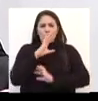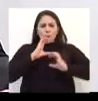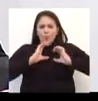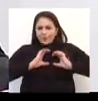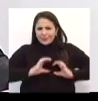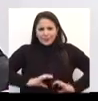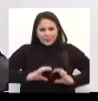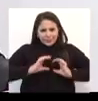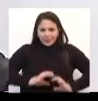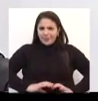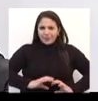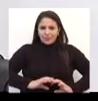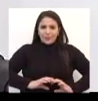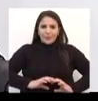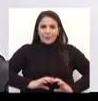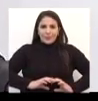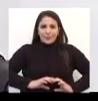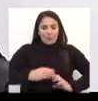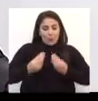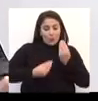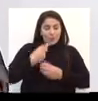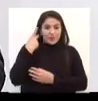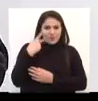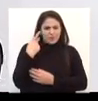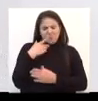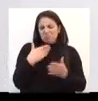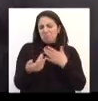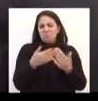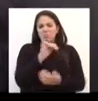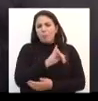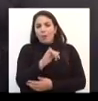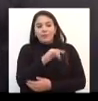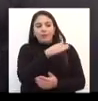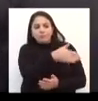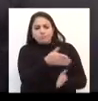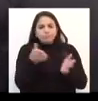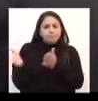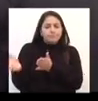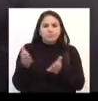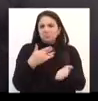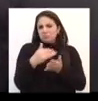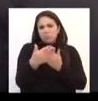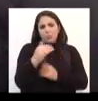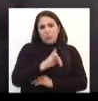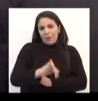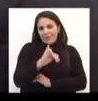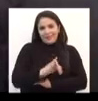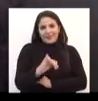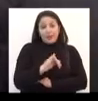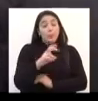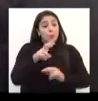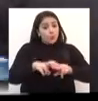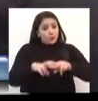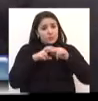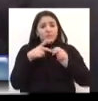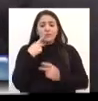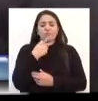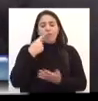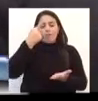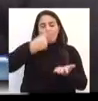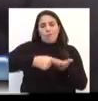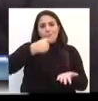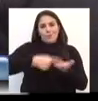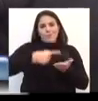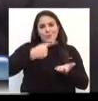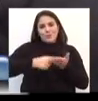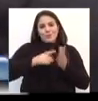no legislativo independe da sigla que representa. Por isso, na tribuna, o tucano reforçou seu compromisso